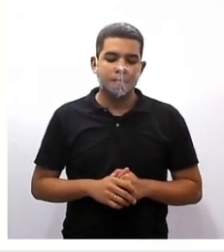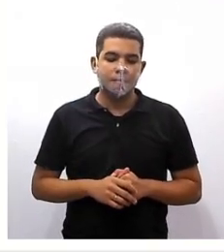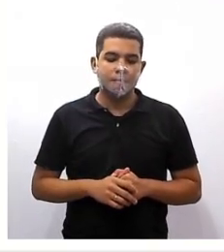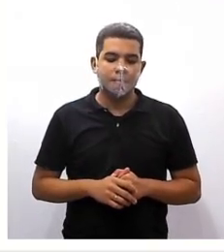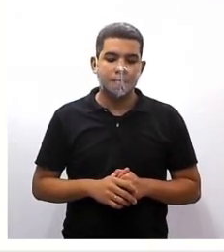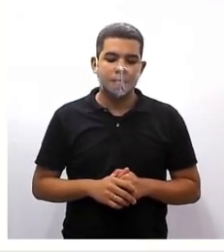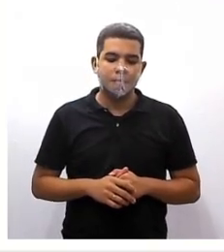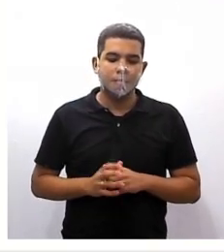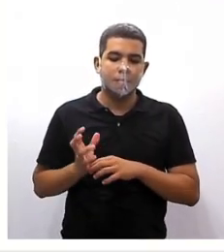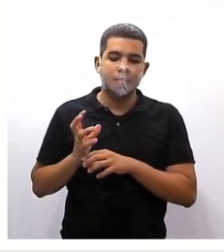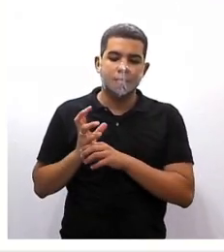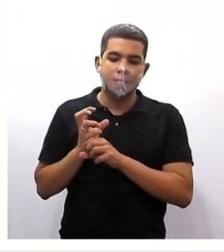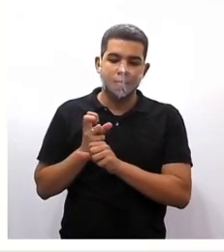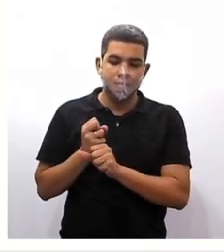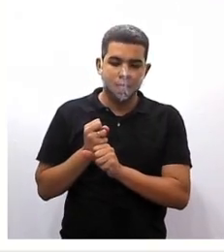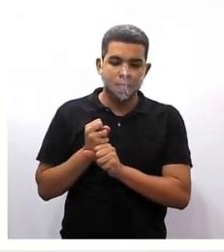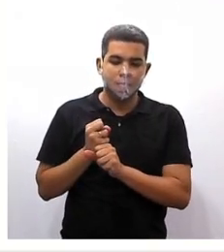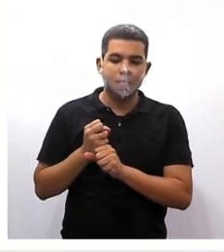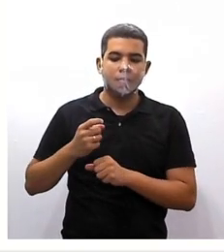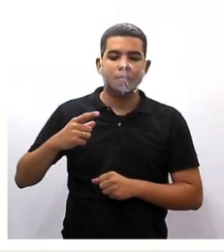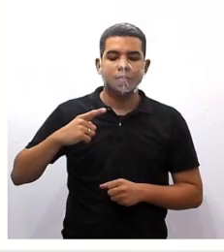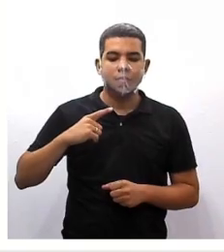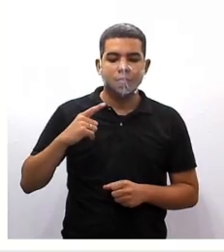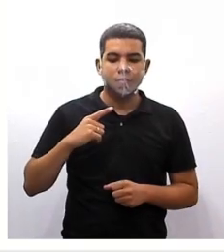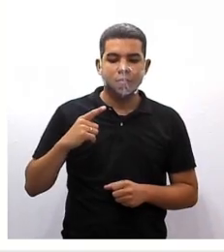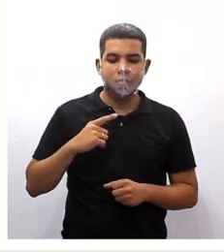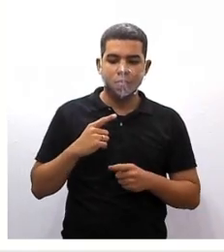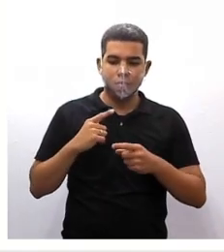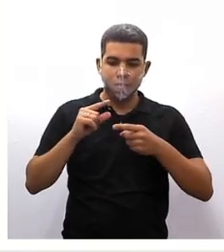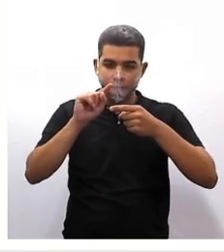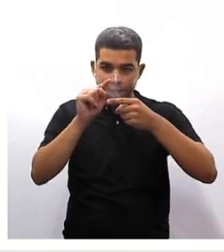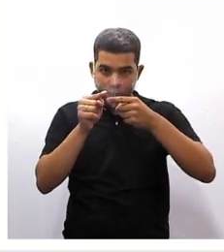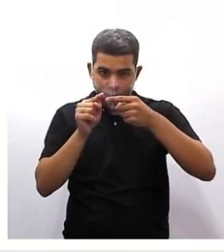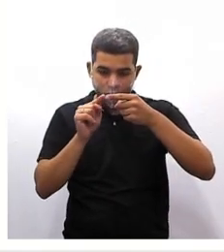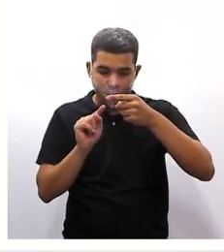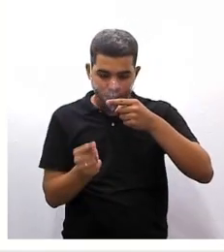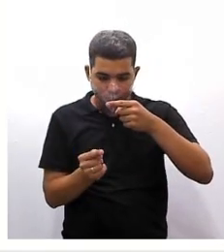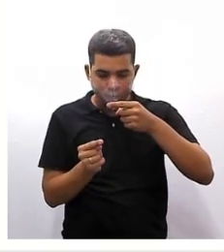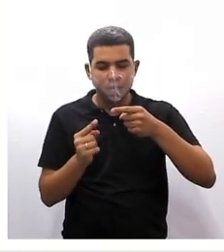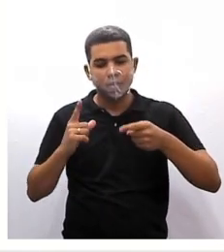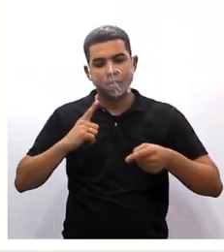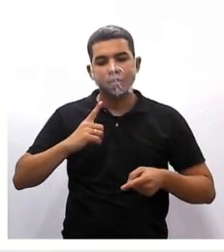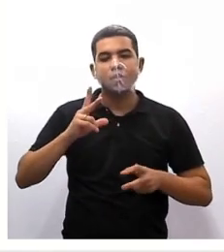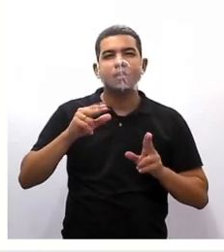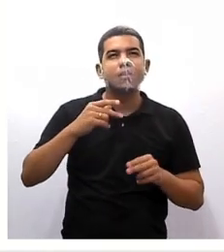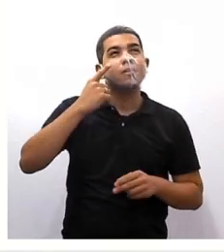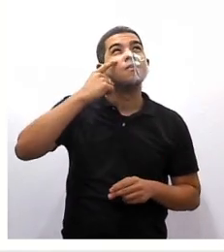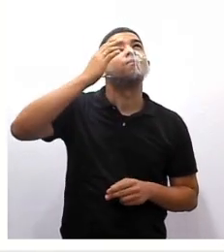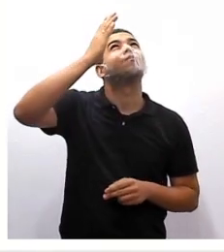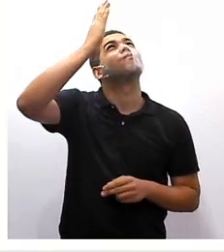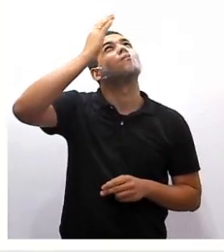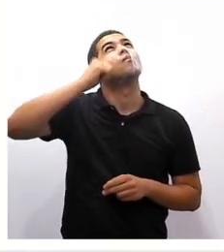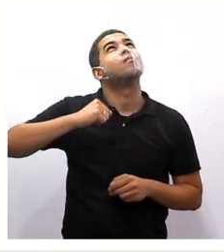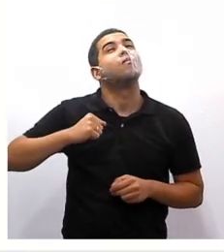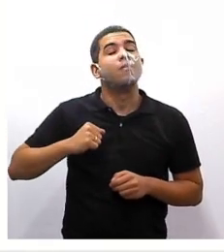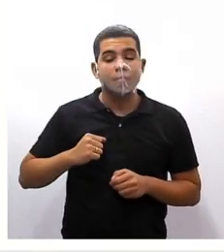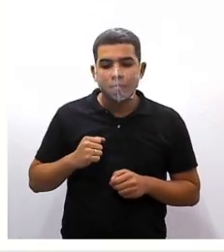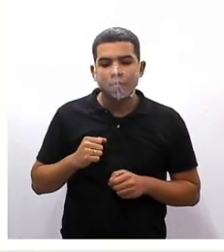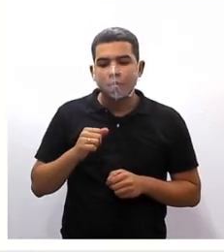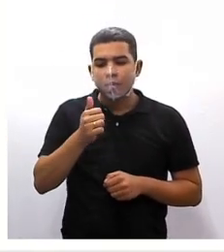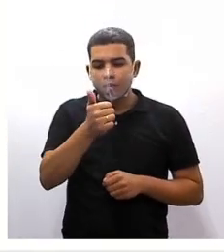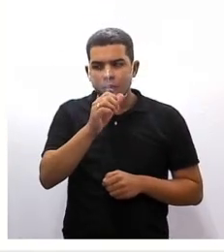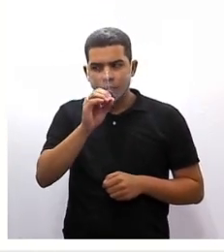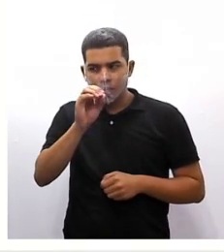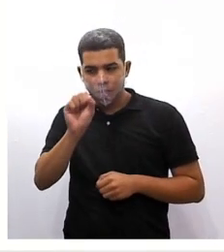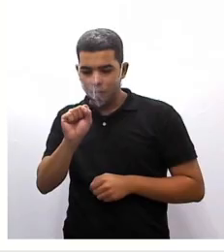143,35 menos 108, ó. Você vai colocar vírgula embaixo de vírgula. Observe que o 108 não tinha vírgula.